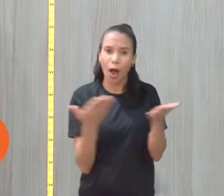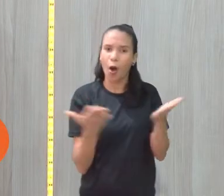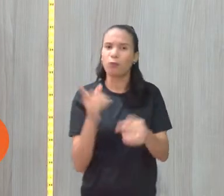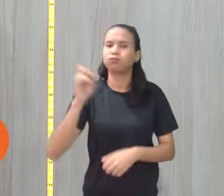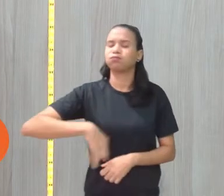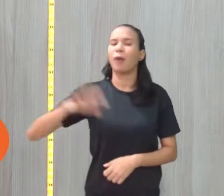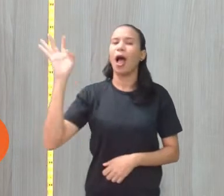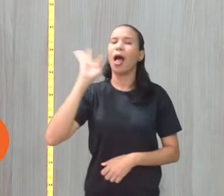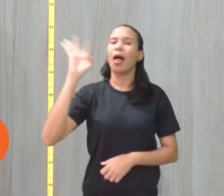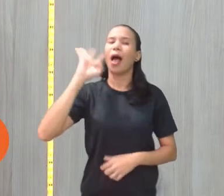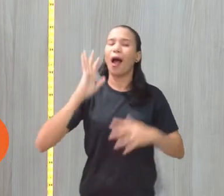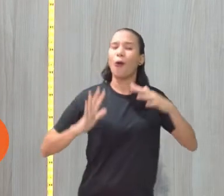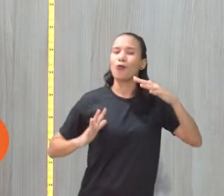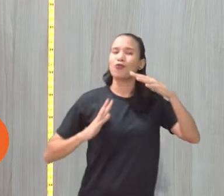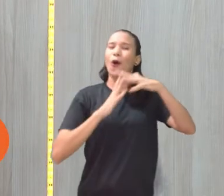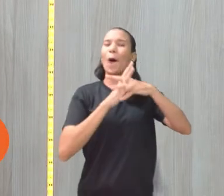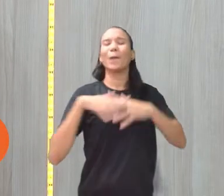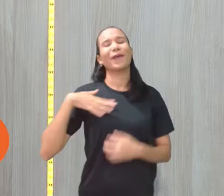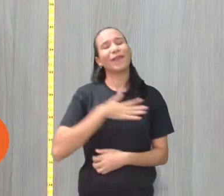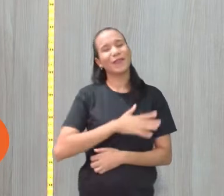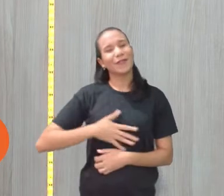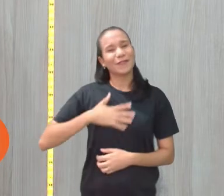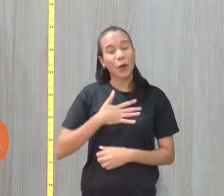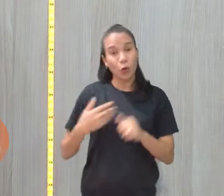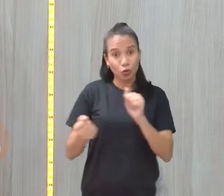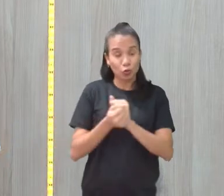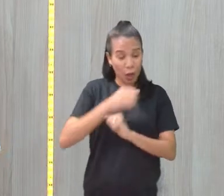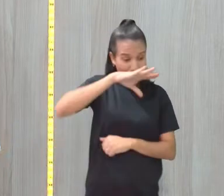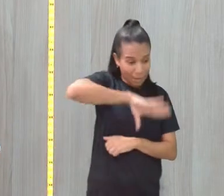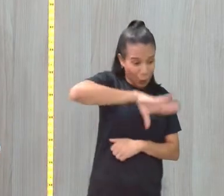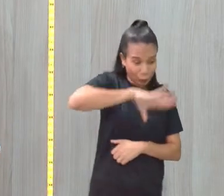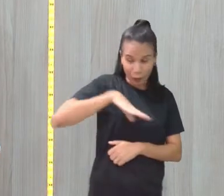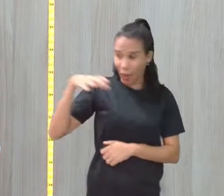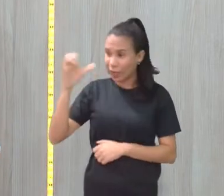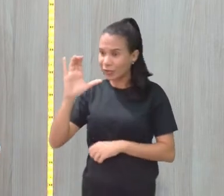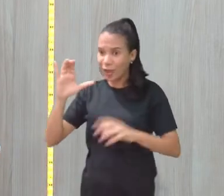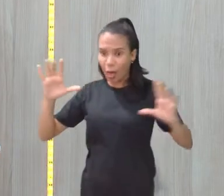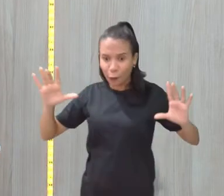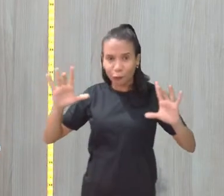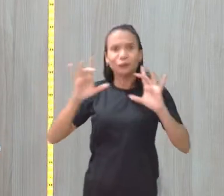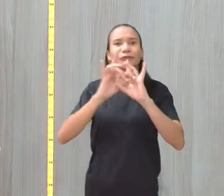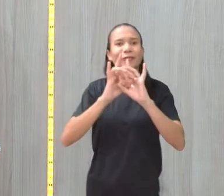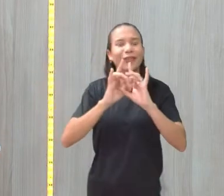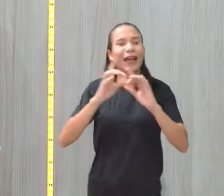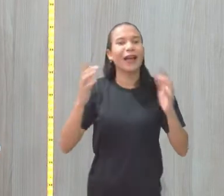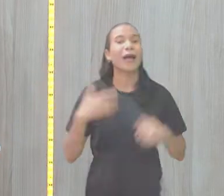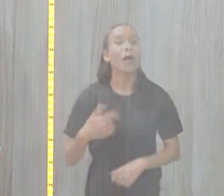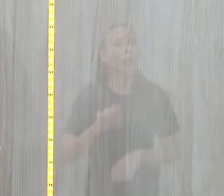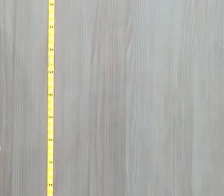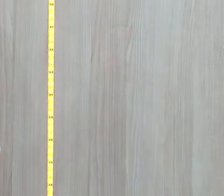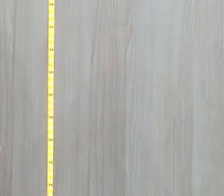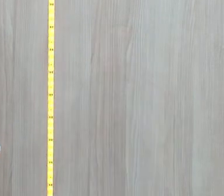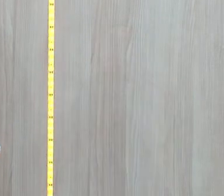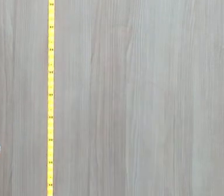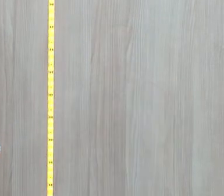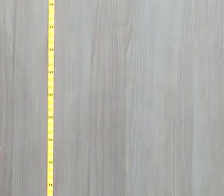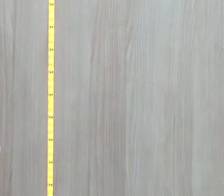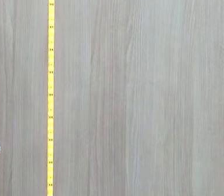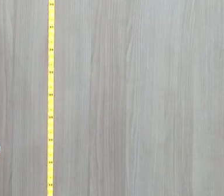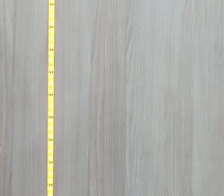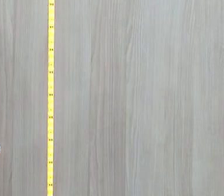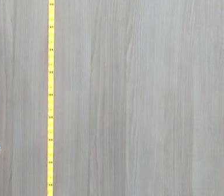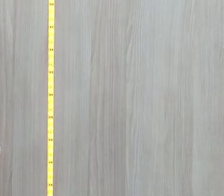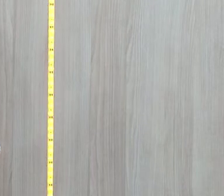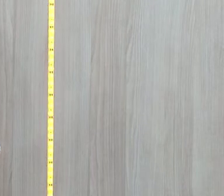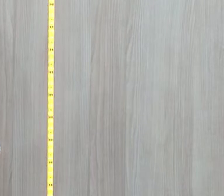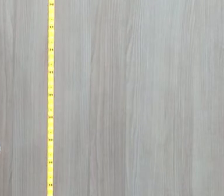muito bacana, né? Tá muito gostoso juntar língua portuguesa com ciências. Aguardem aí que a gente vai fazer um experimento